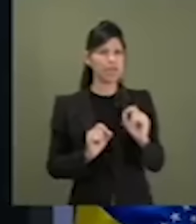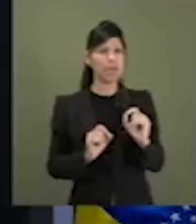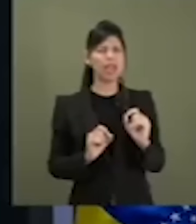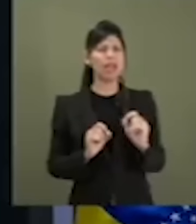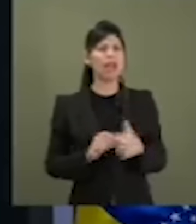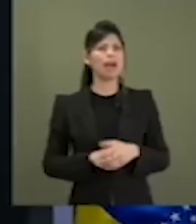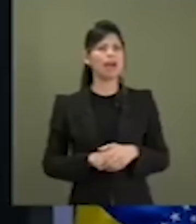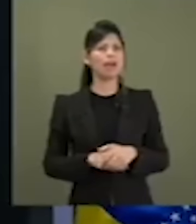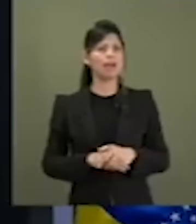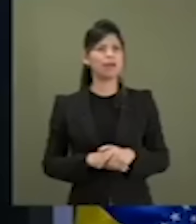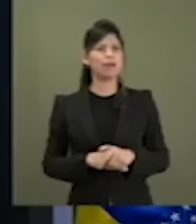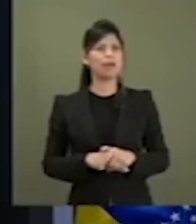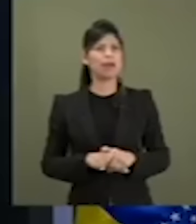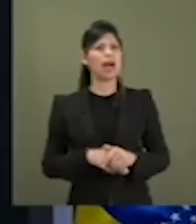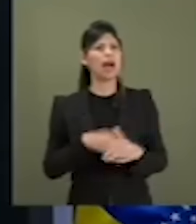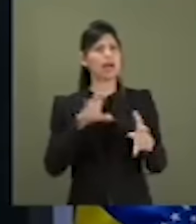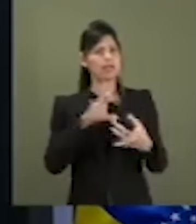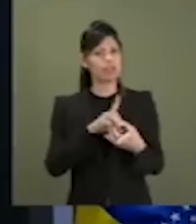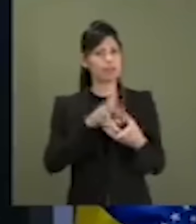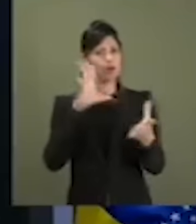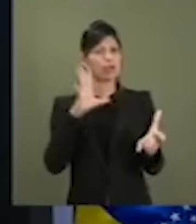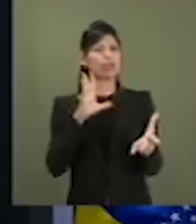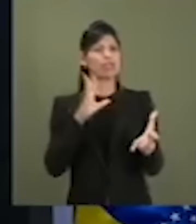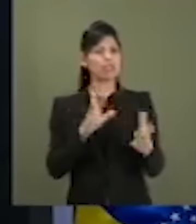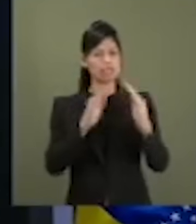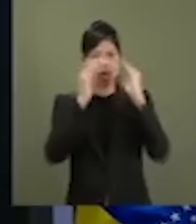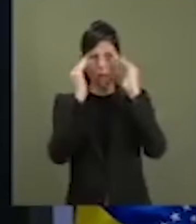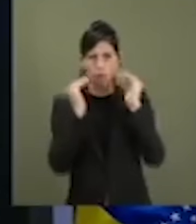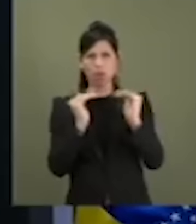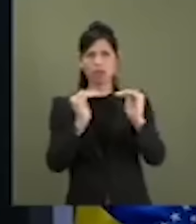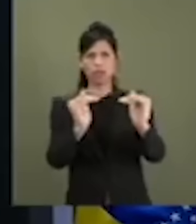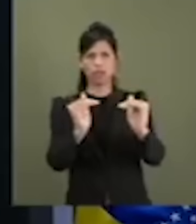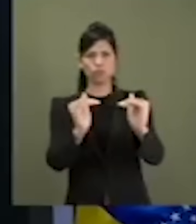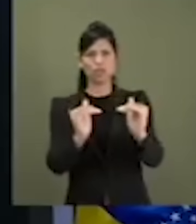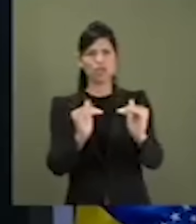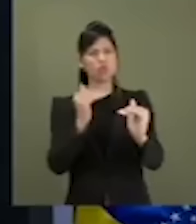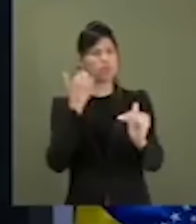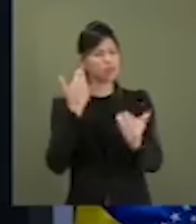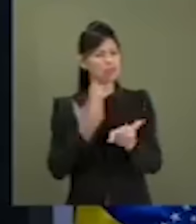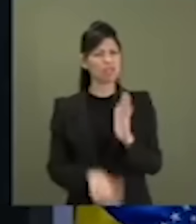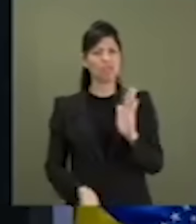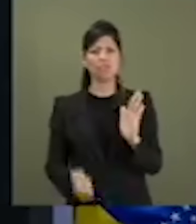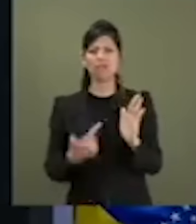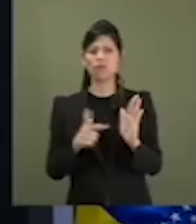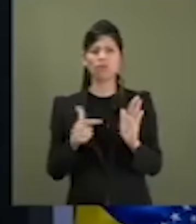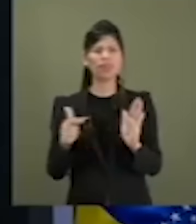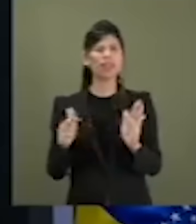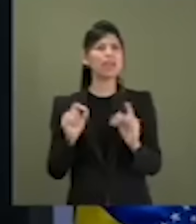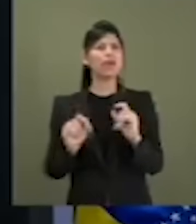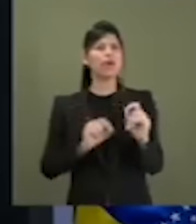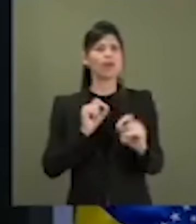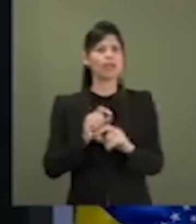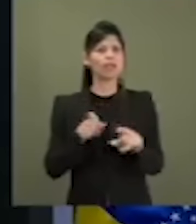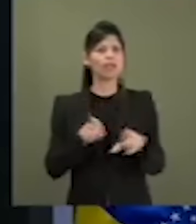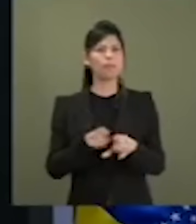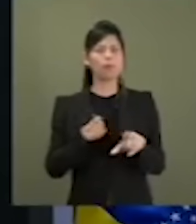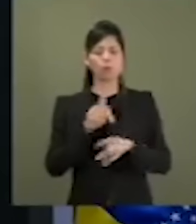desrespeito à vontade do povo brasileiro, desrespeito ao papel dos poderes da República?